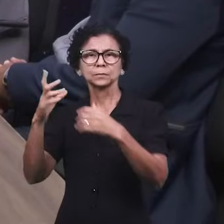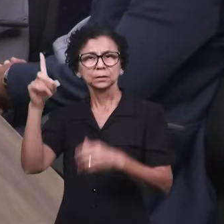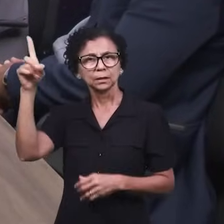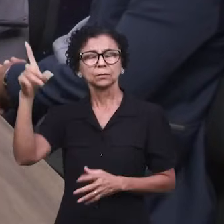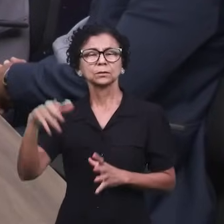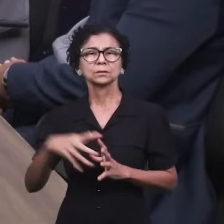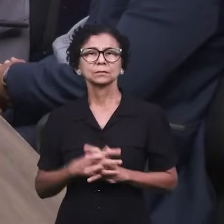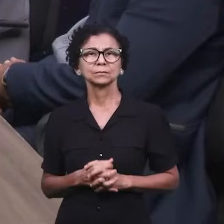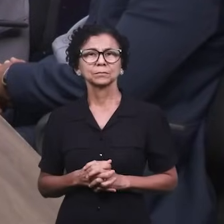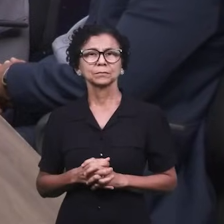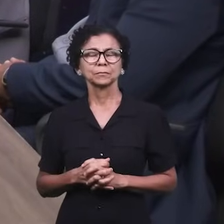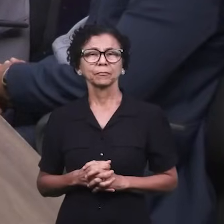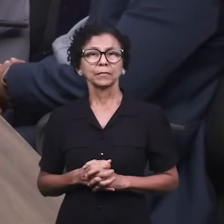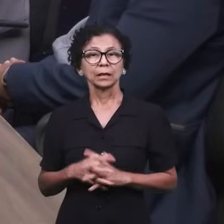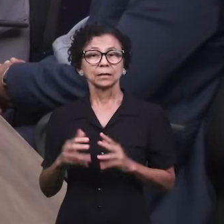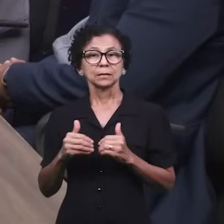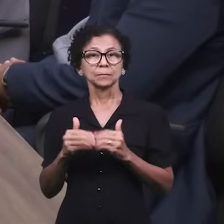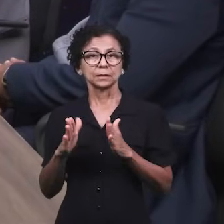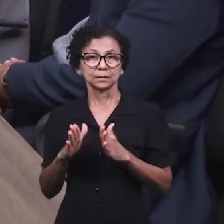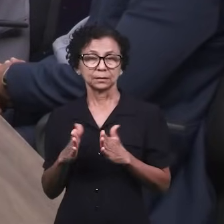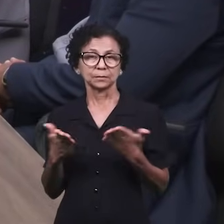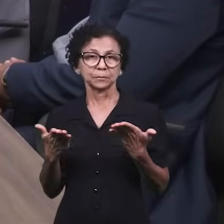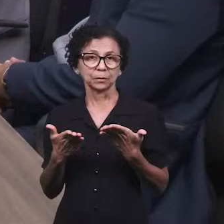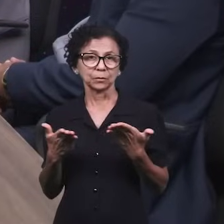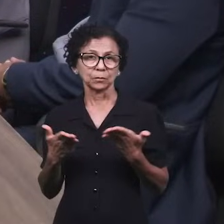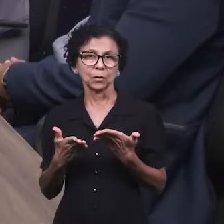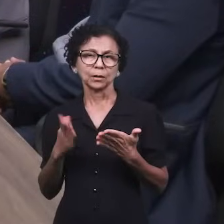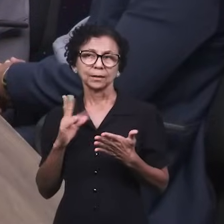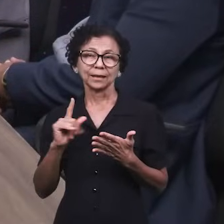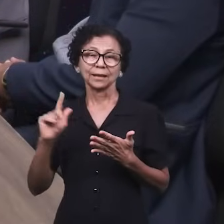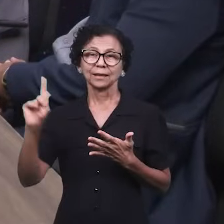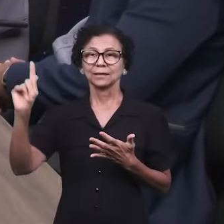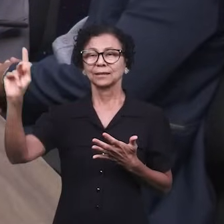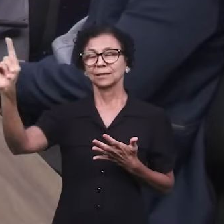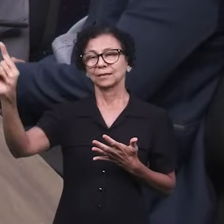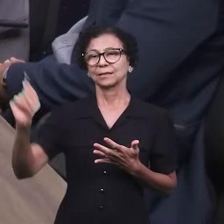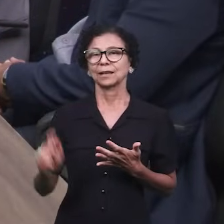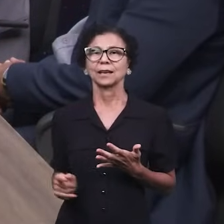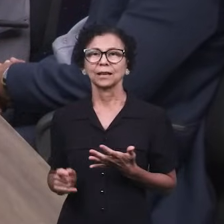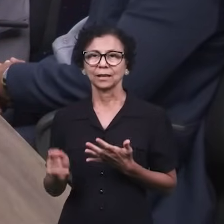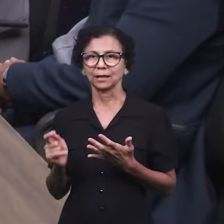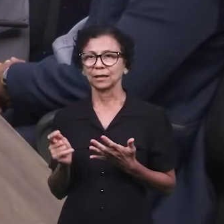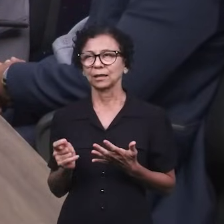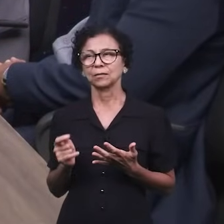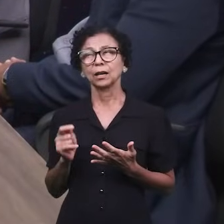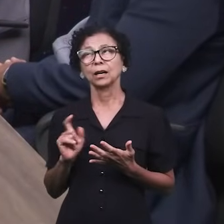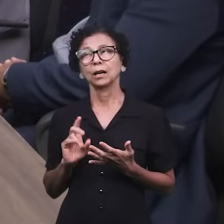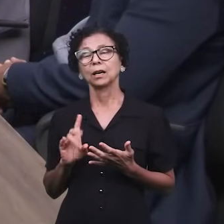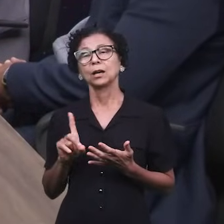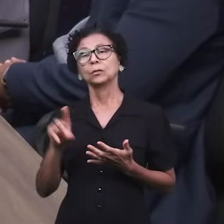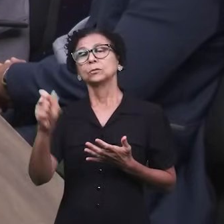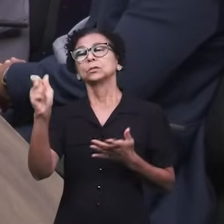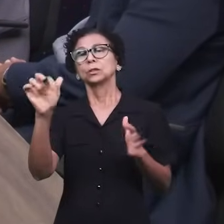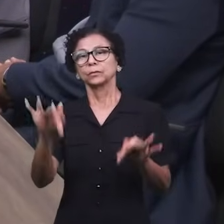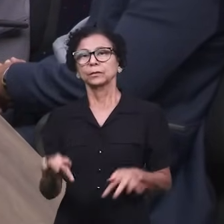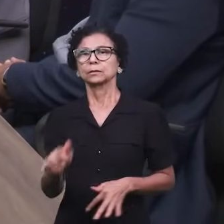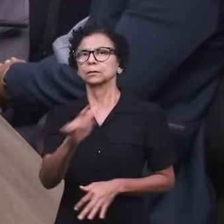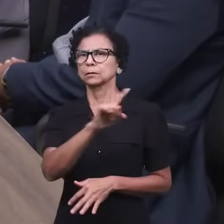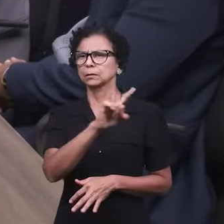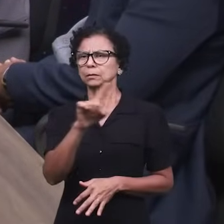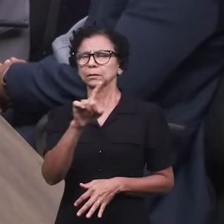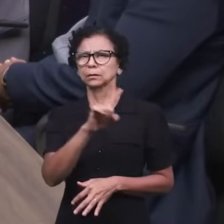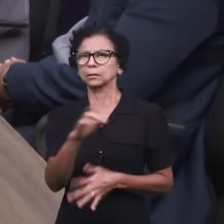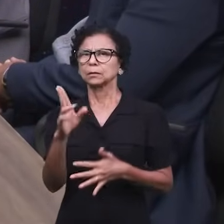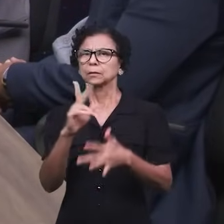Aqui já é diferente. Aqui esse princípio agora é um princípio eterno, não é um princípio que vai terminar um dia. Mas por que é